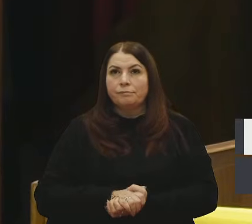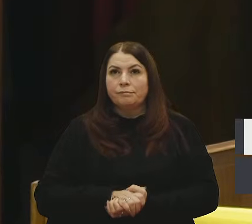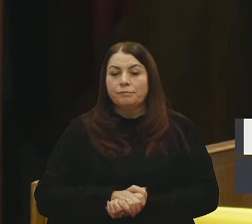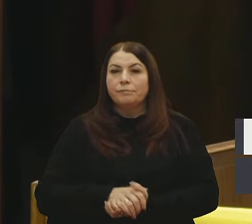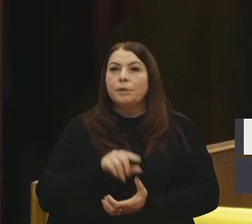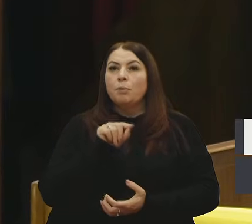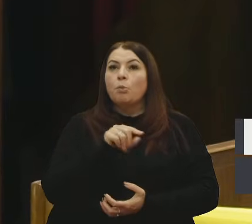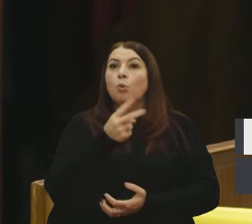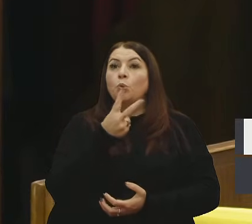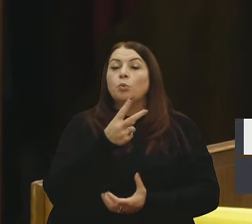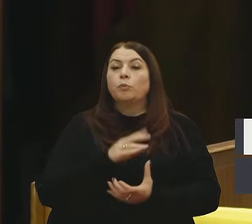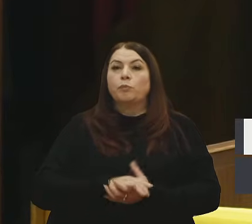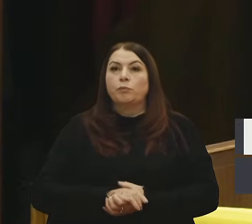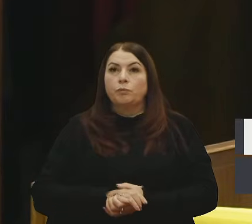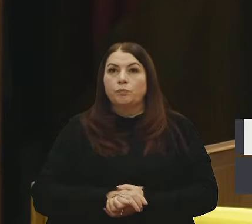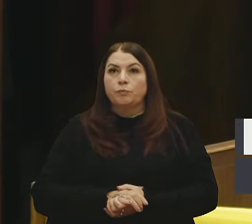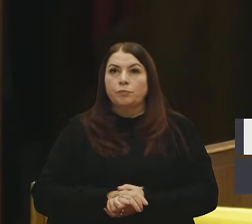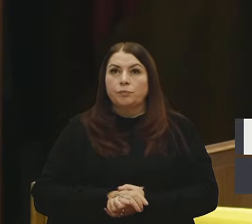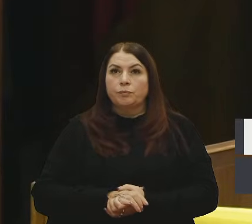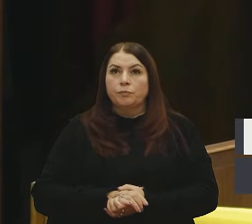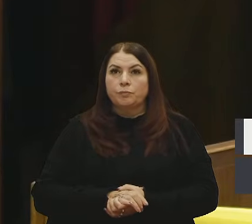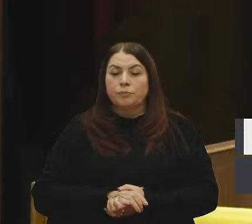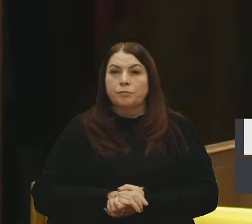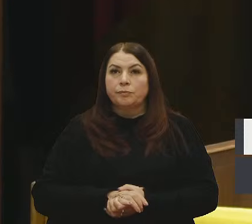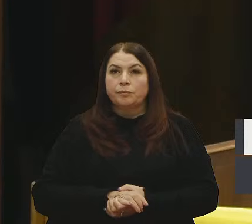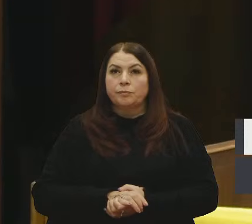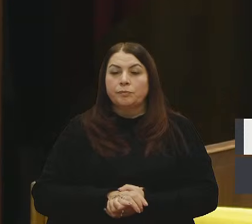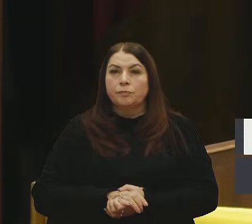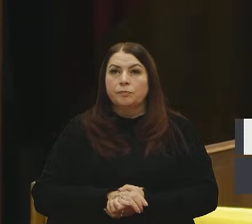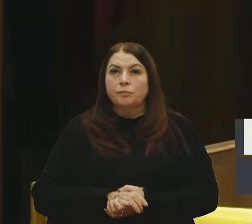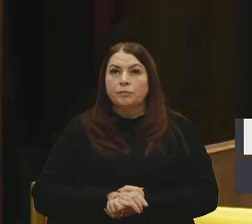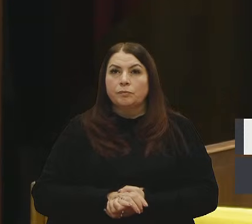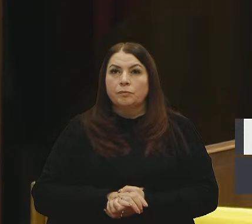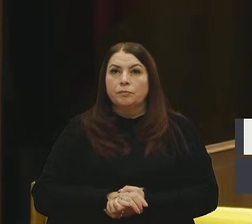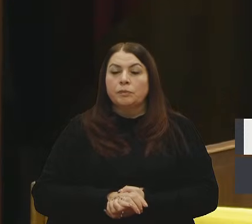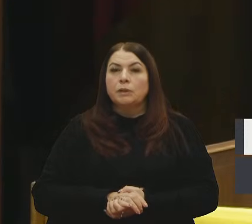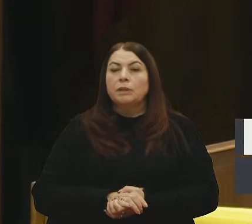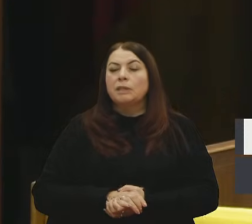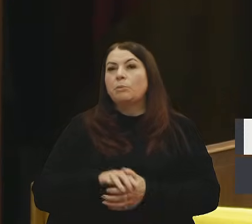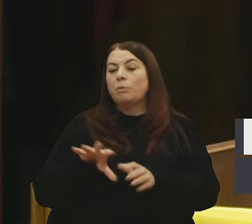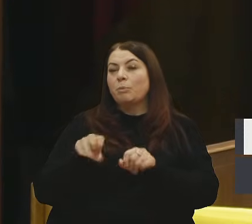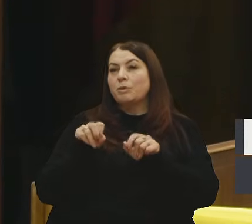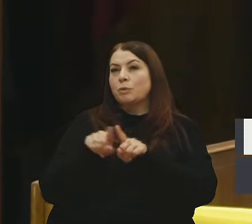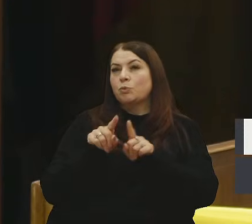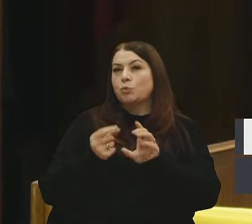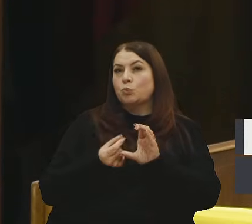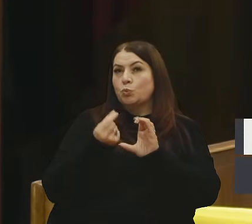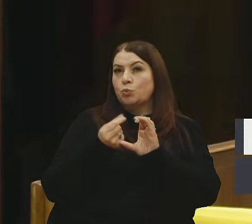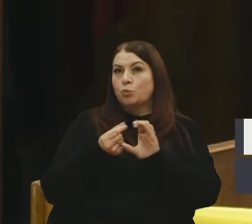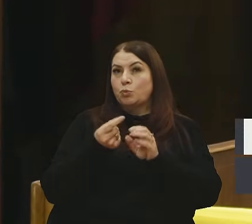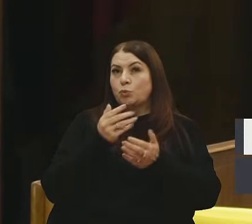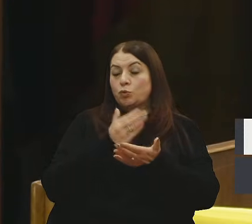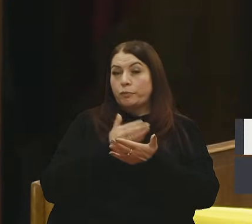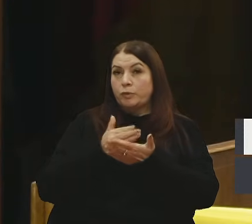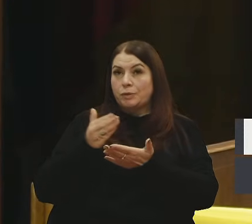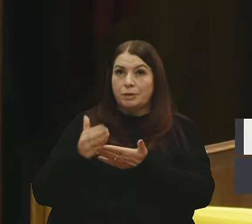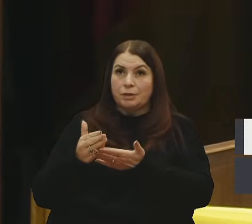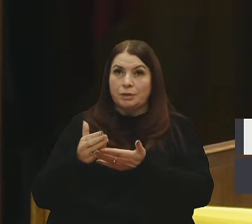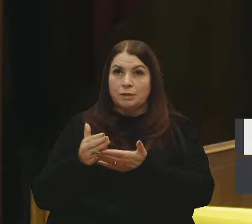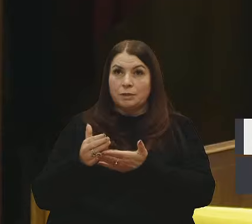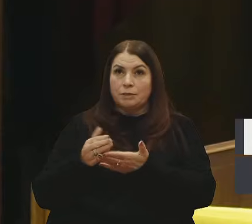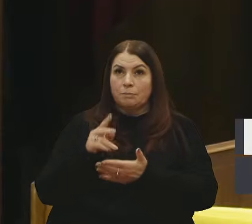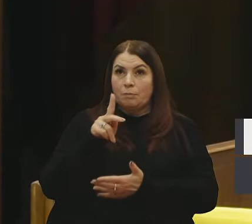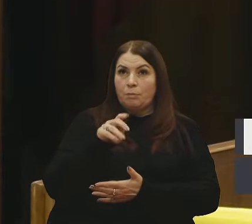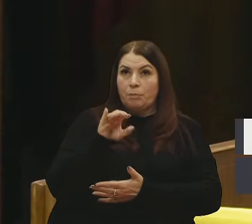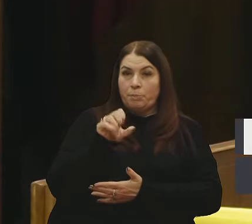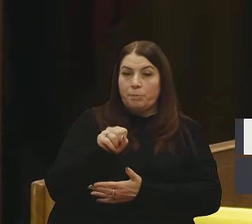Ponto 2, do Estilac Xavier. Apropriação indevida de custos de financiamento para OPEX